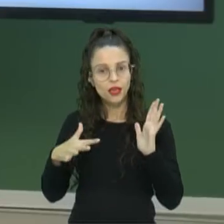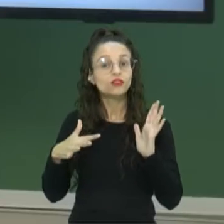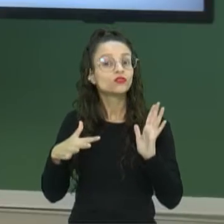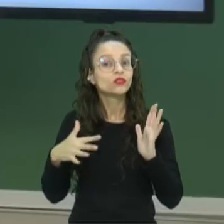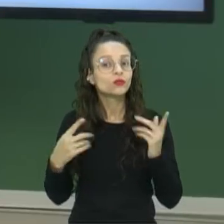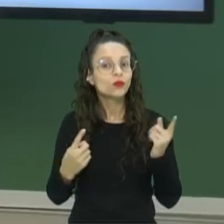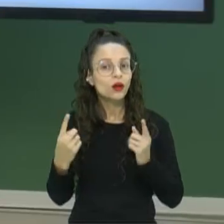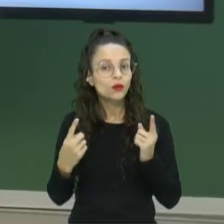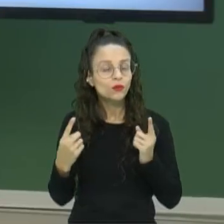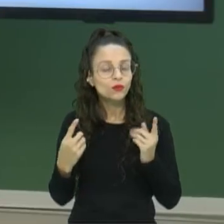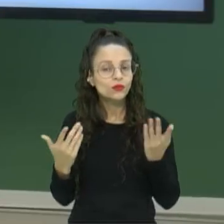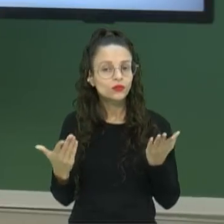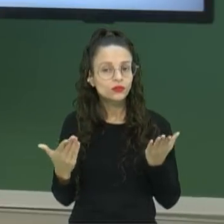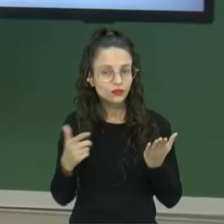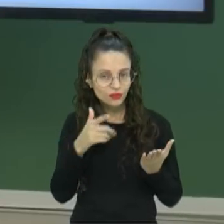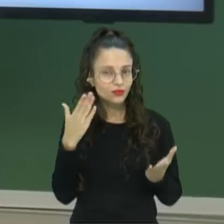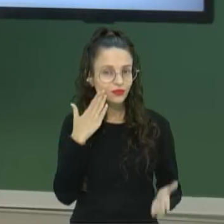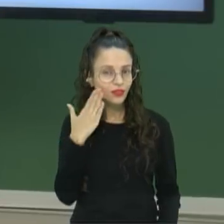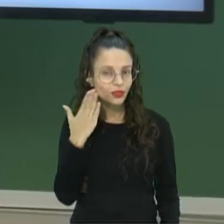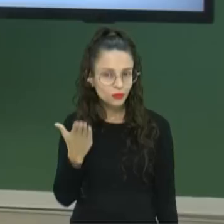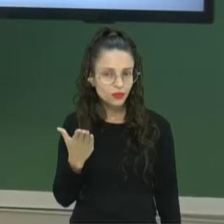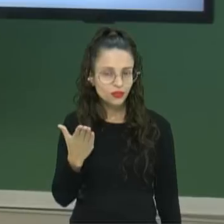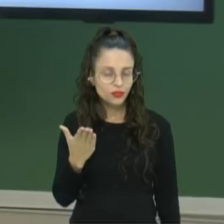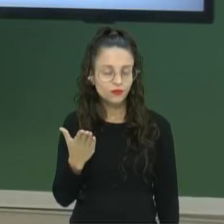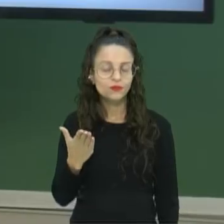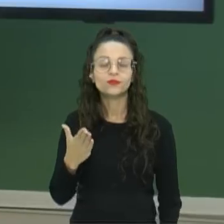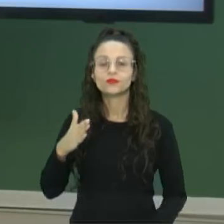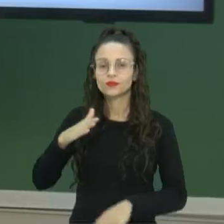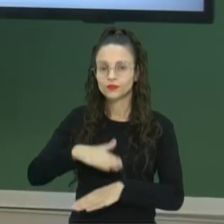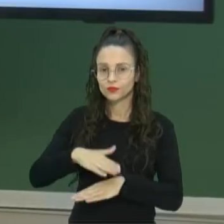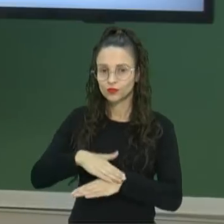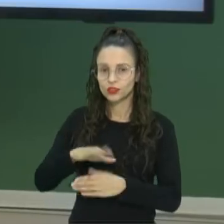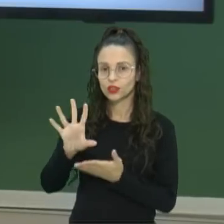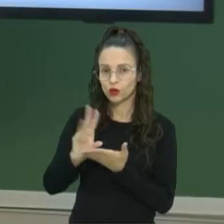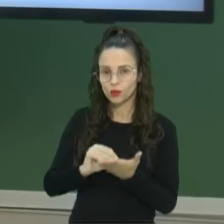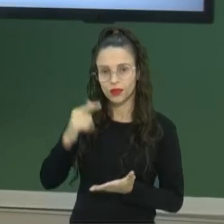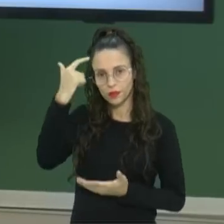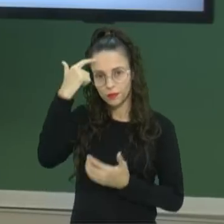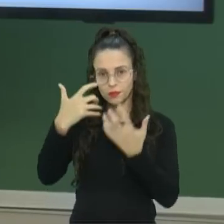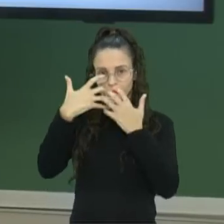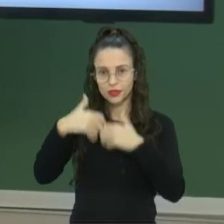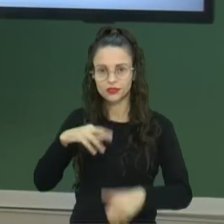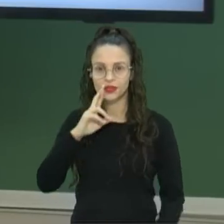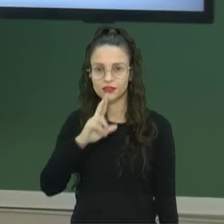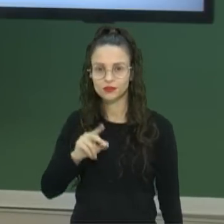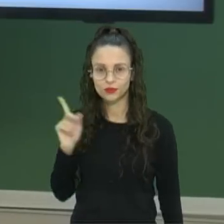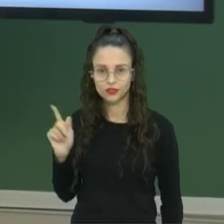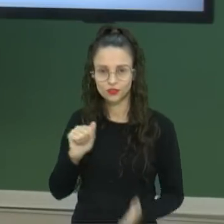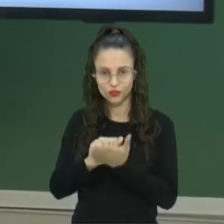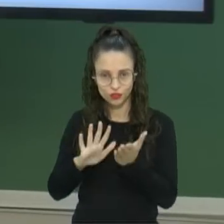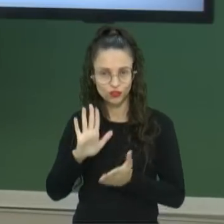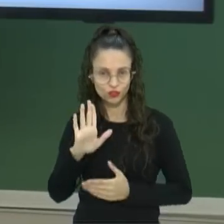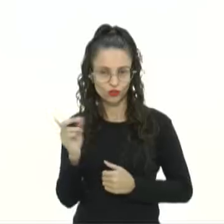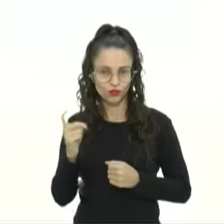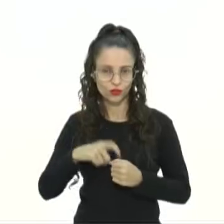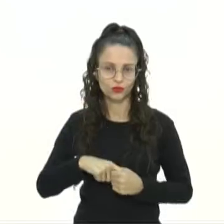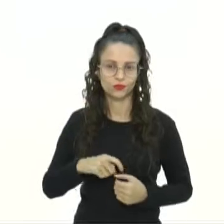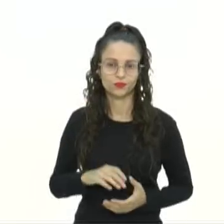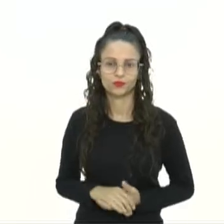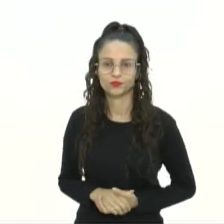qual? Vocês sabem, né? Então, eu vou dar um tempinho para você copiar e pensar um pouco a respeito desse exercício. Já volto.